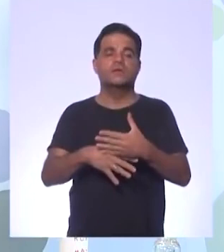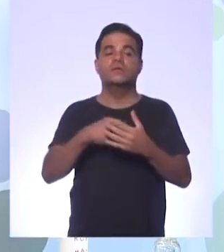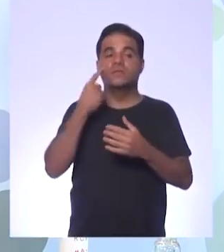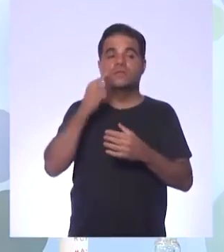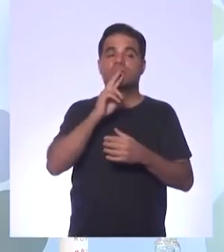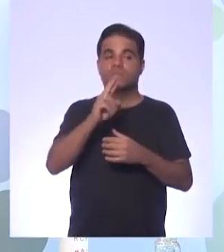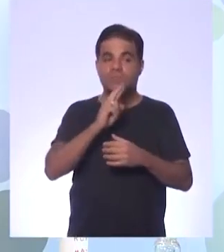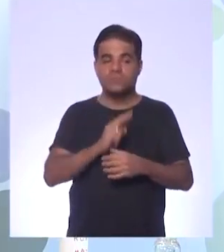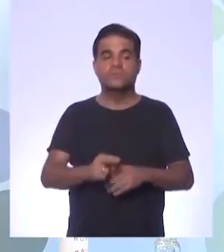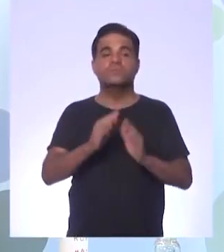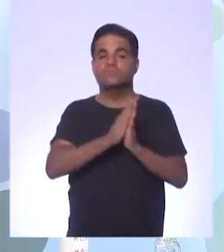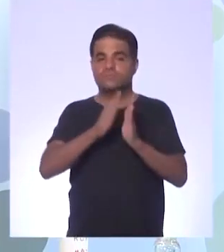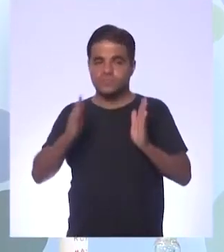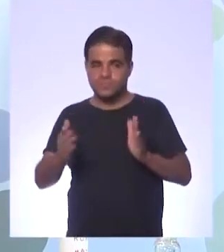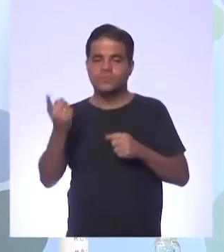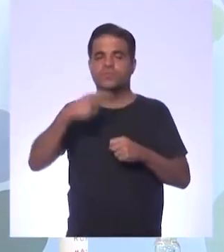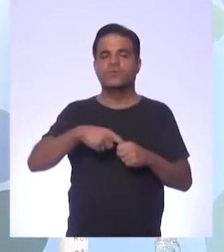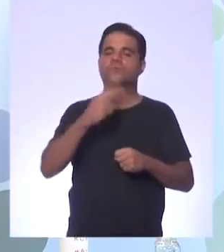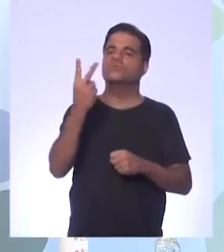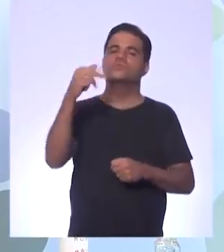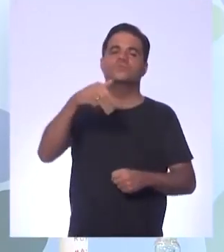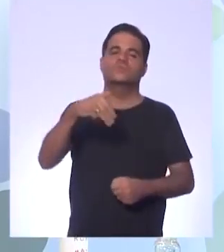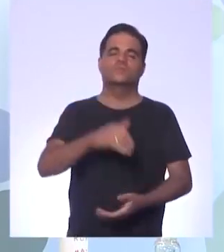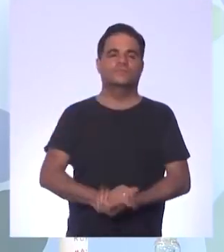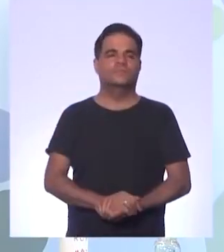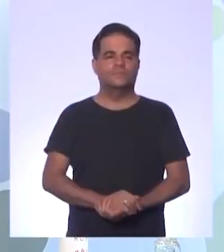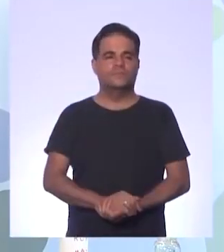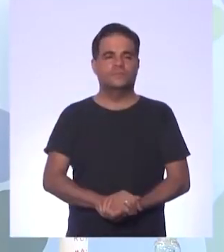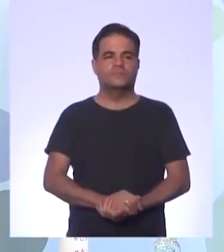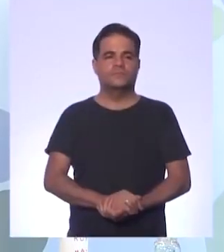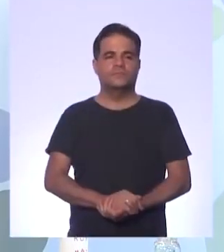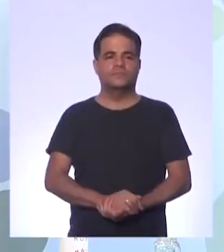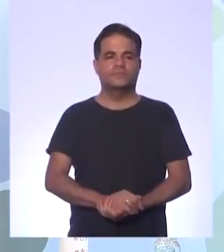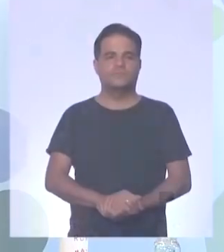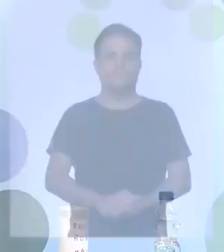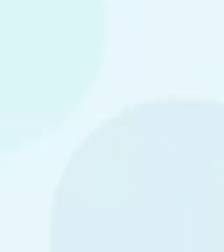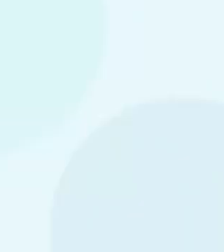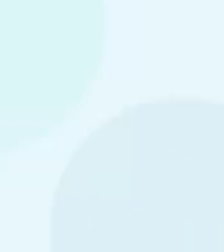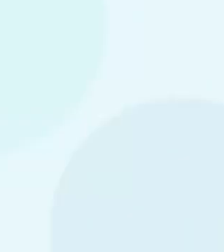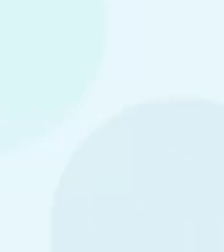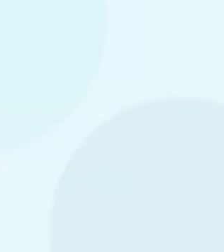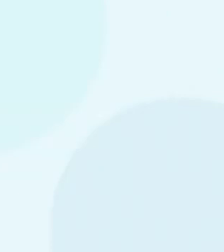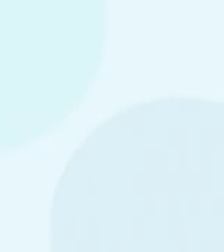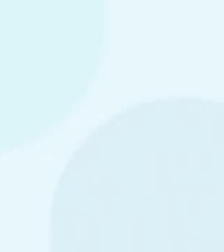de resultado com uma casa decimal e voltamos em 2 minutos.